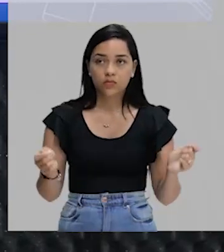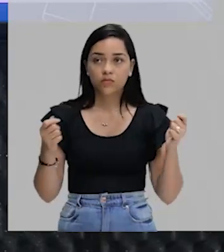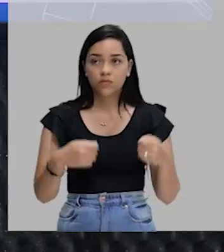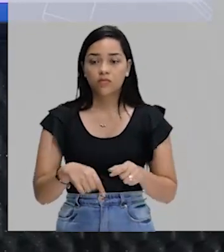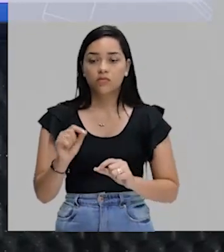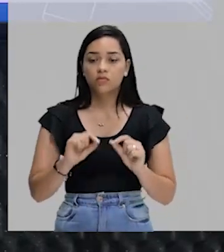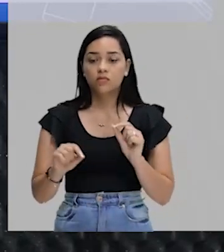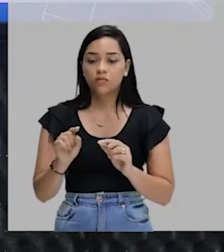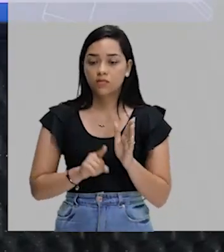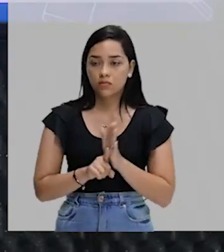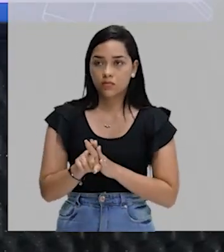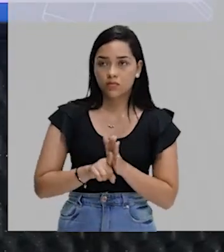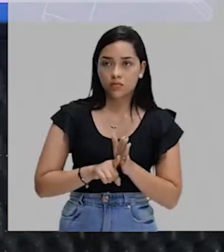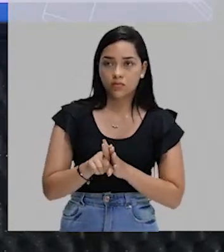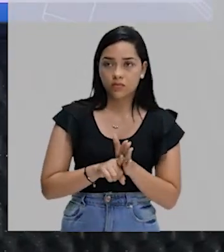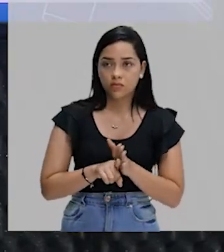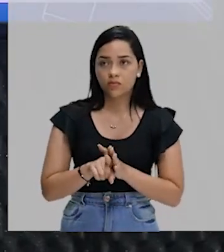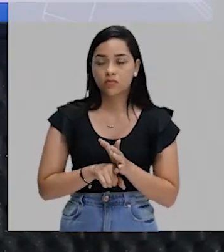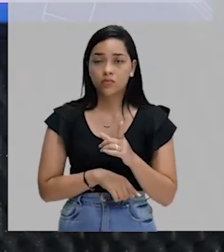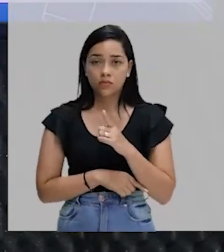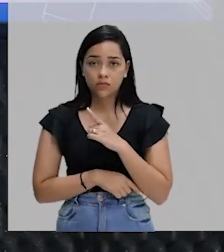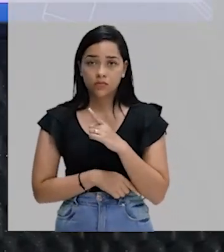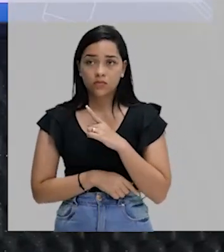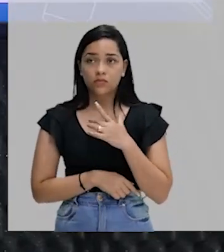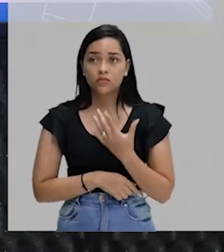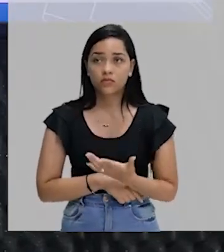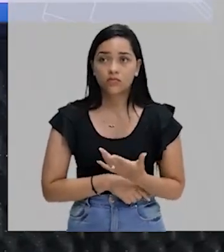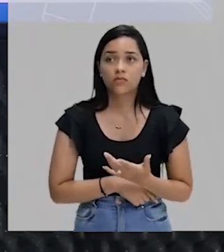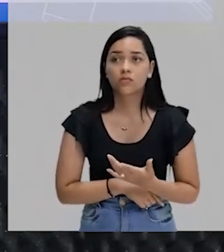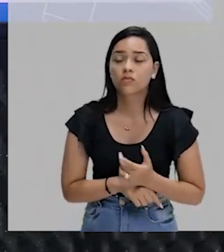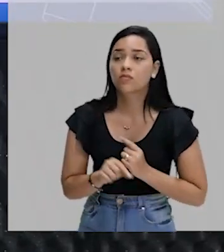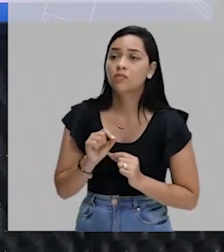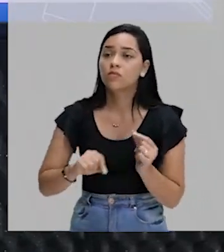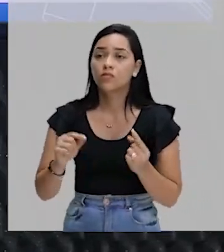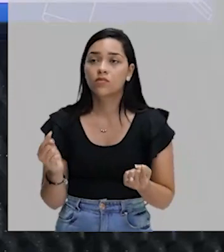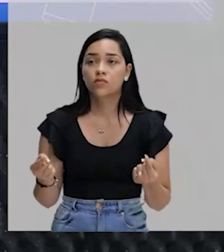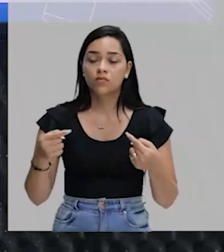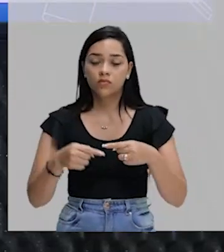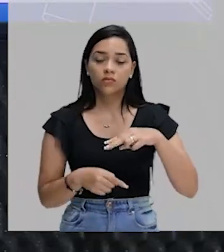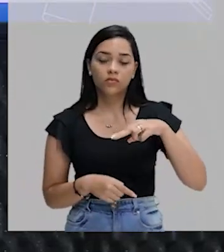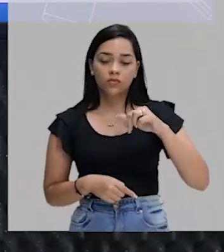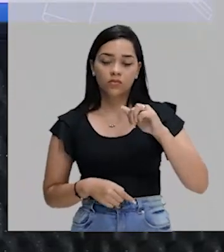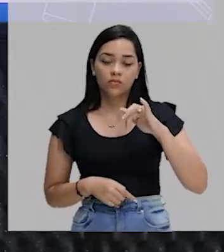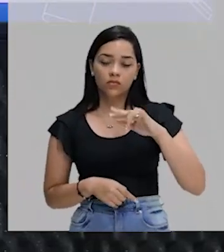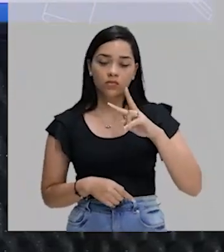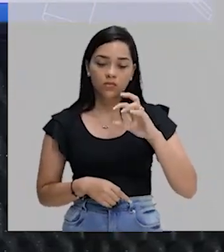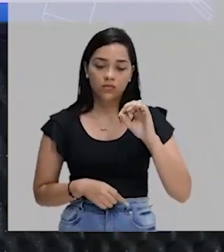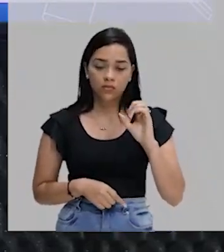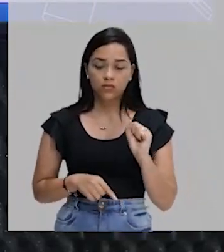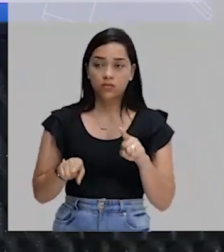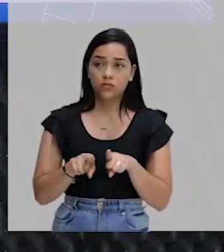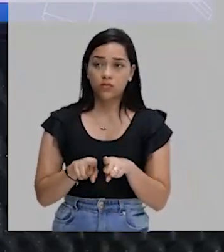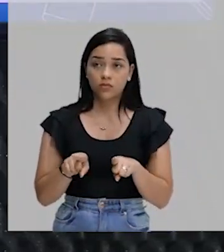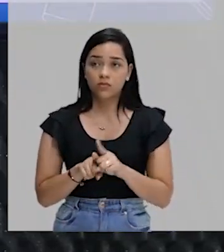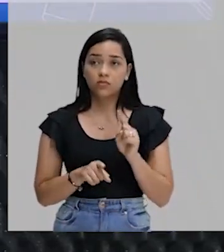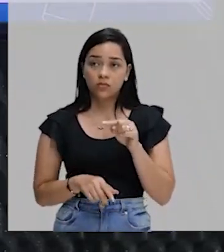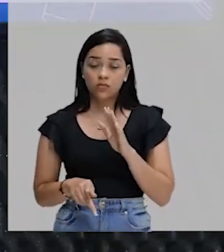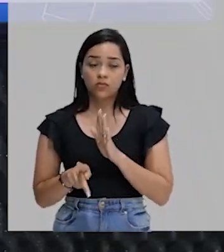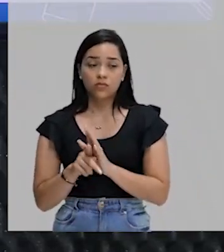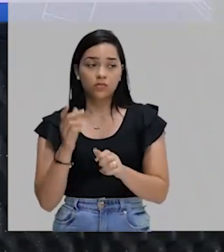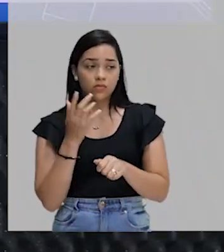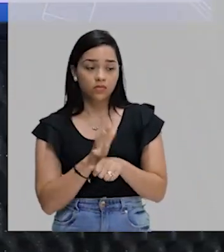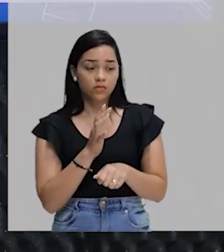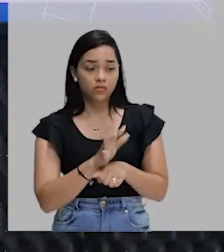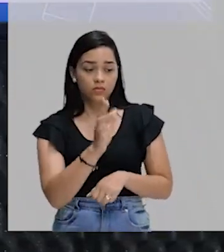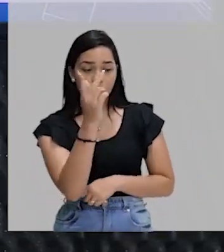para explorar essa mão de obra indígena, entrasse em conflito com esses nativos. Inclusive o exército é uma